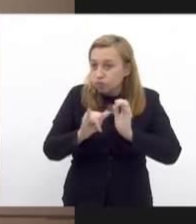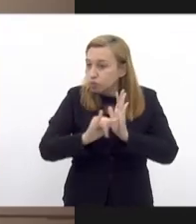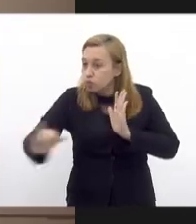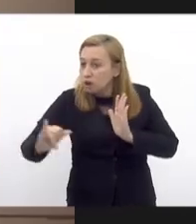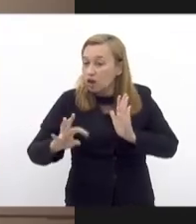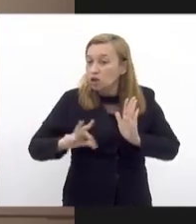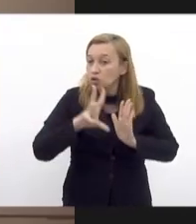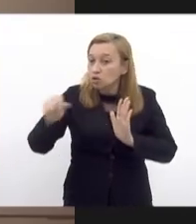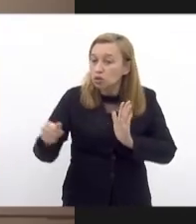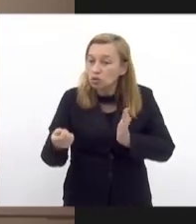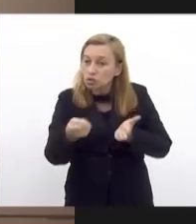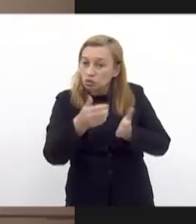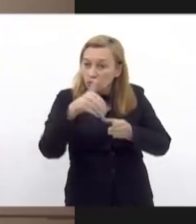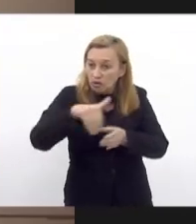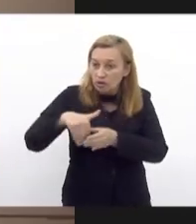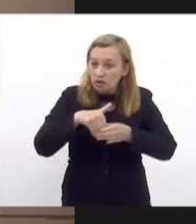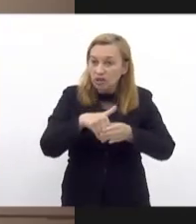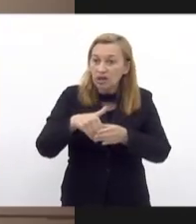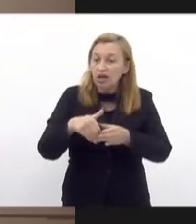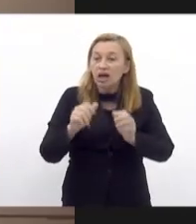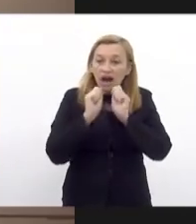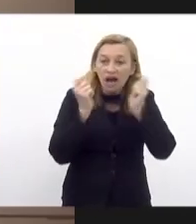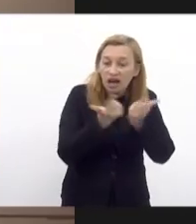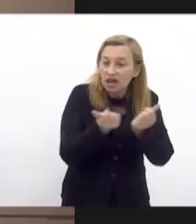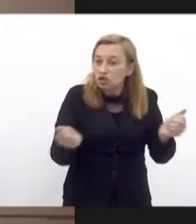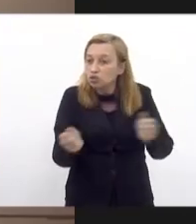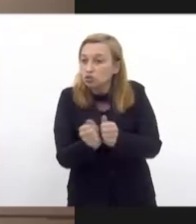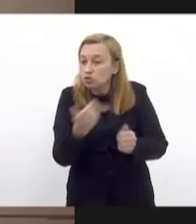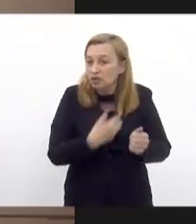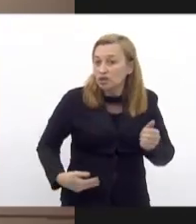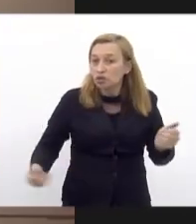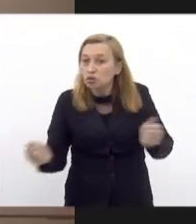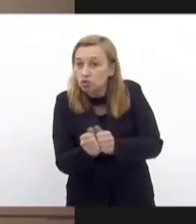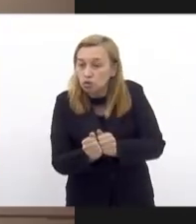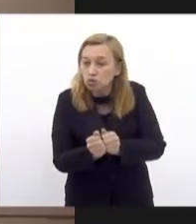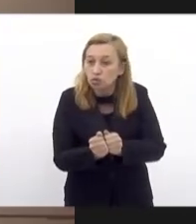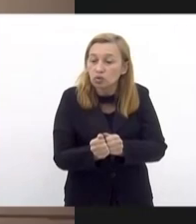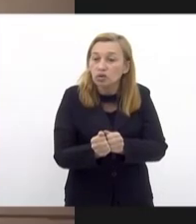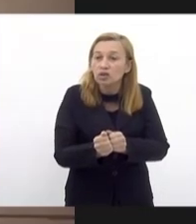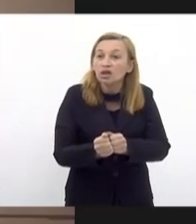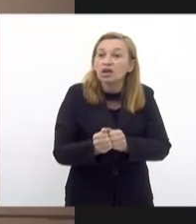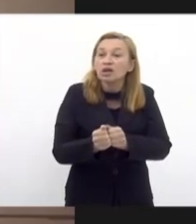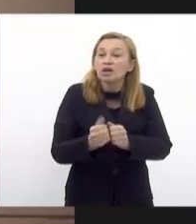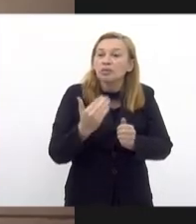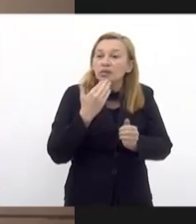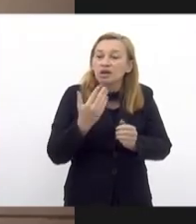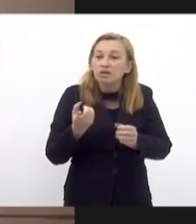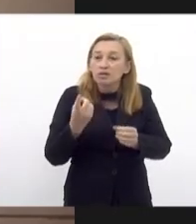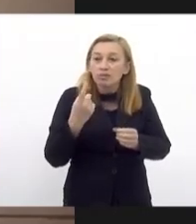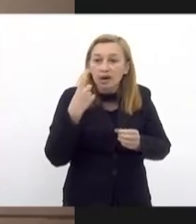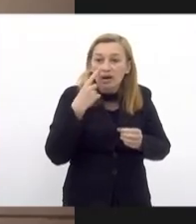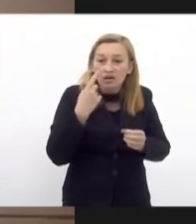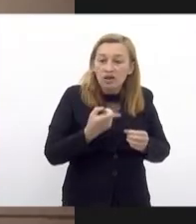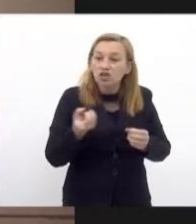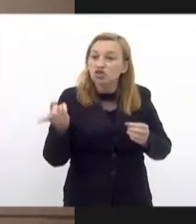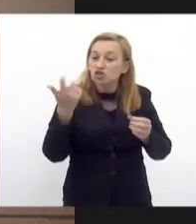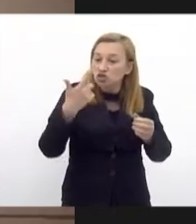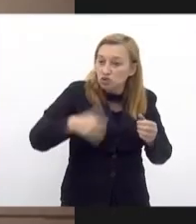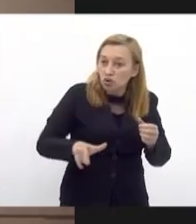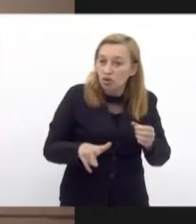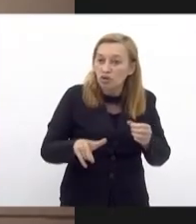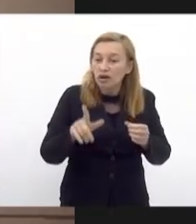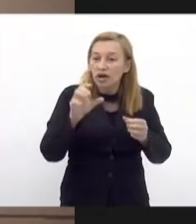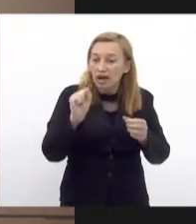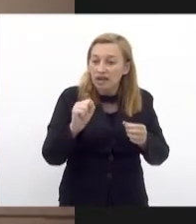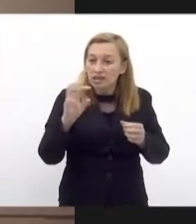todos aqui vão botar, a Alerj assina junto, o governador assina junto. Revisão da concessão do SDU é o título,